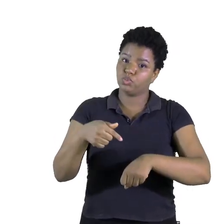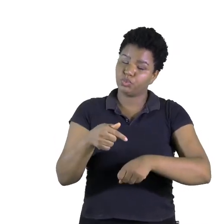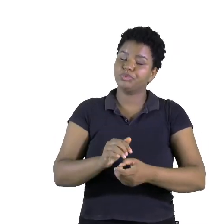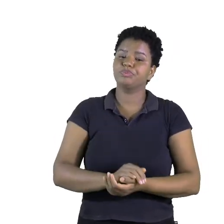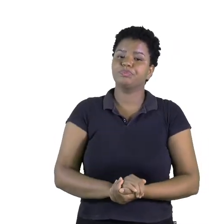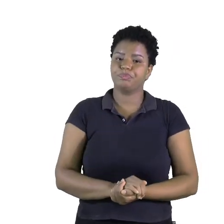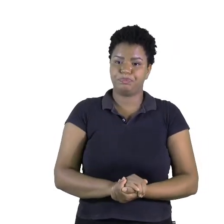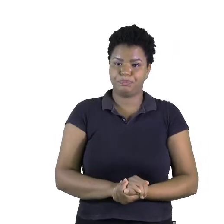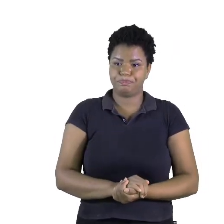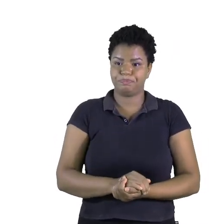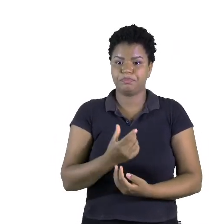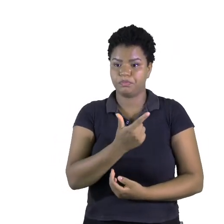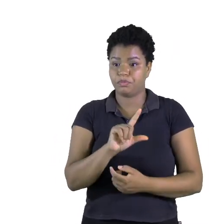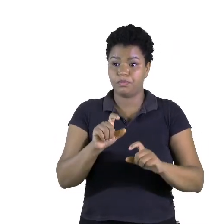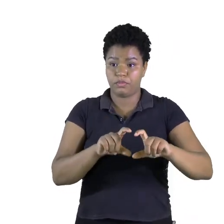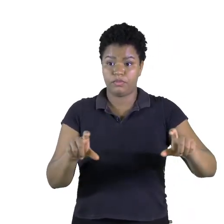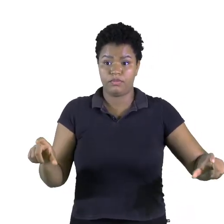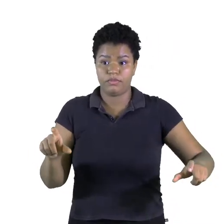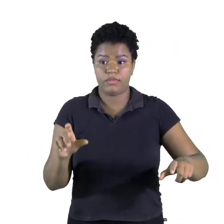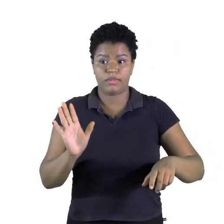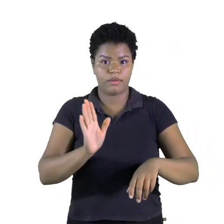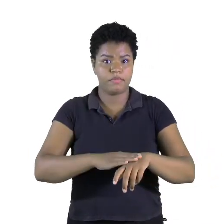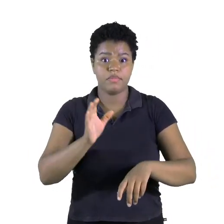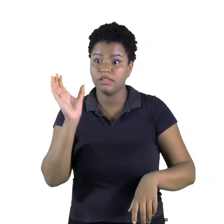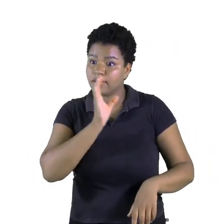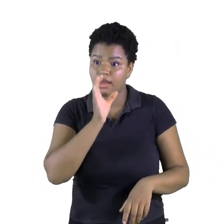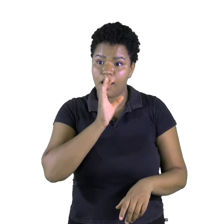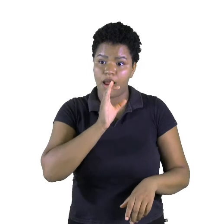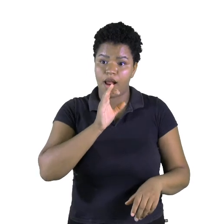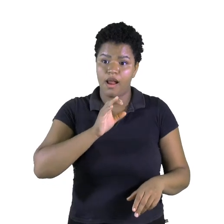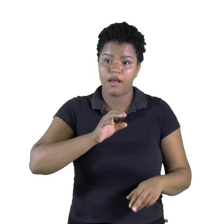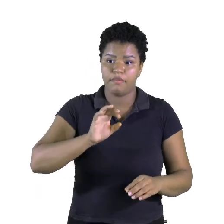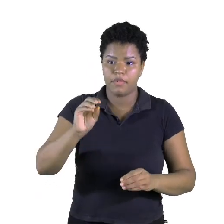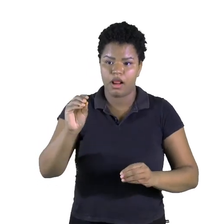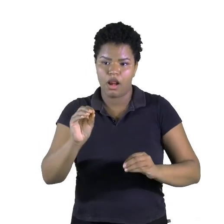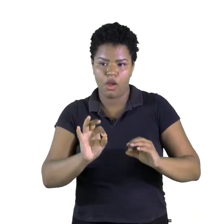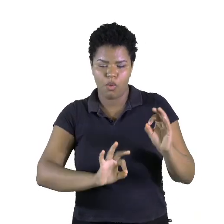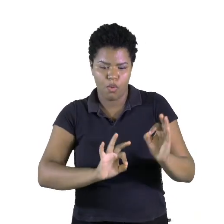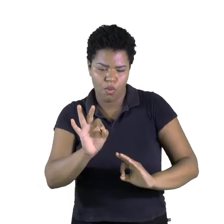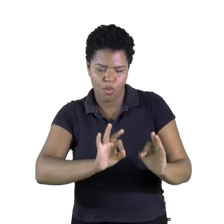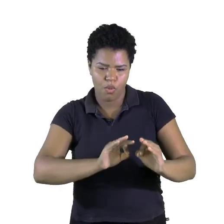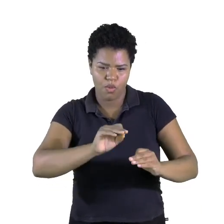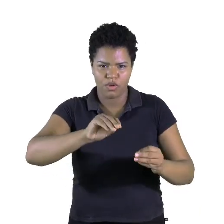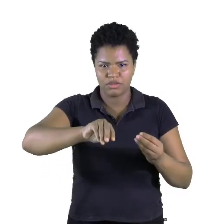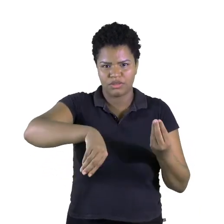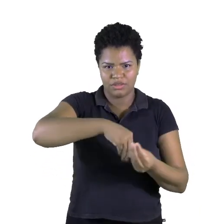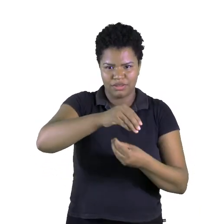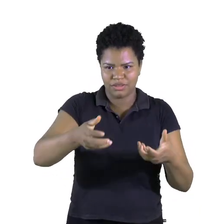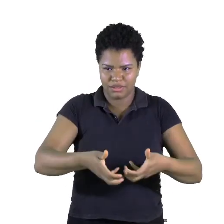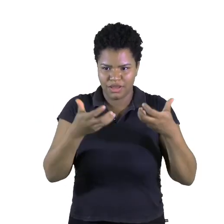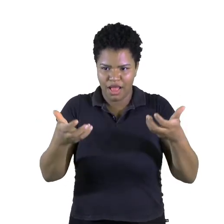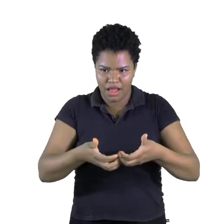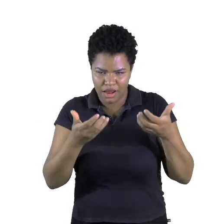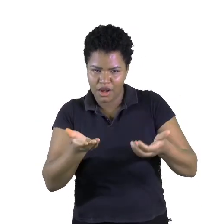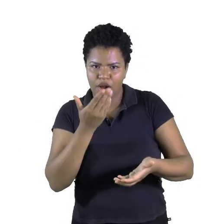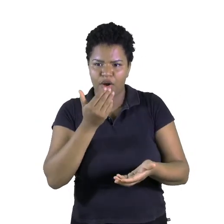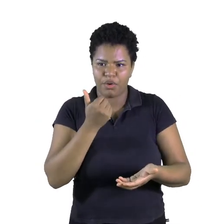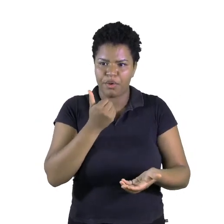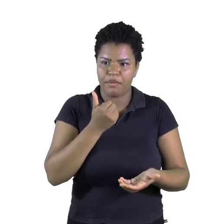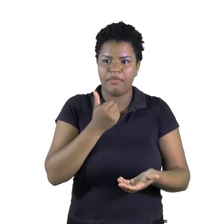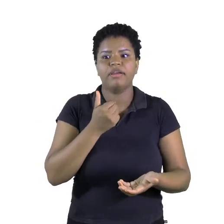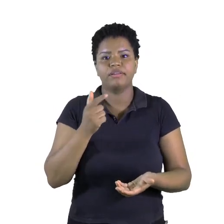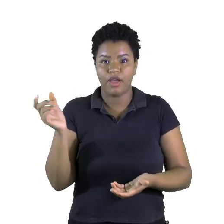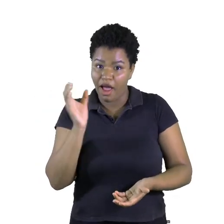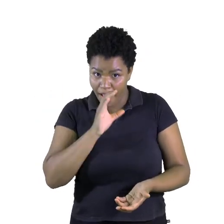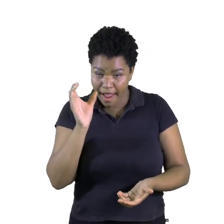frase. Mais que depressa, ela preparou uma salada e comeu. Então, depressa, rápido, o tempo, quer dizer que não demorou nada.